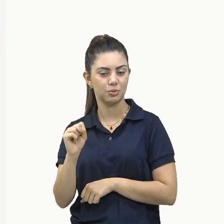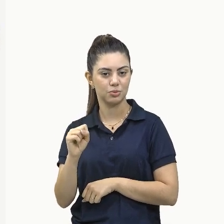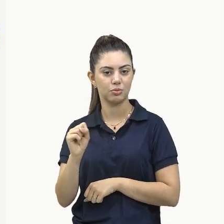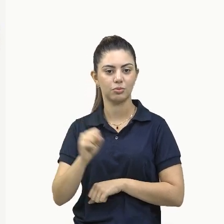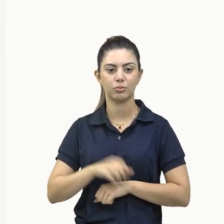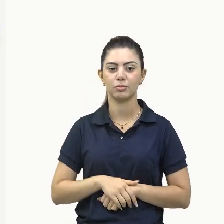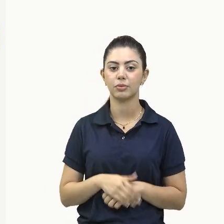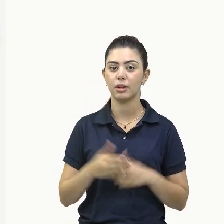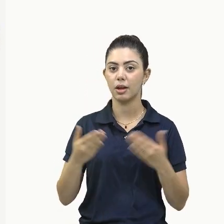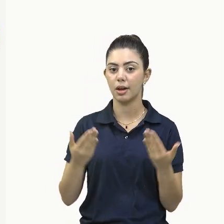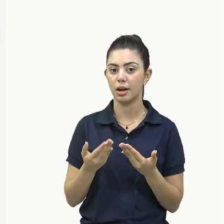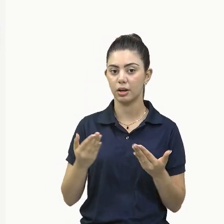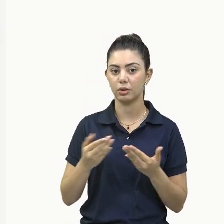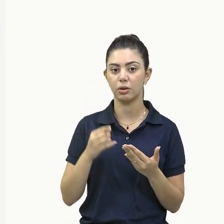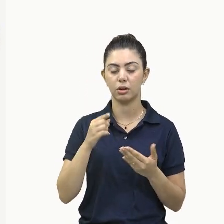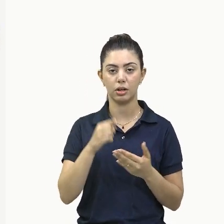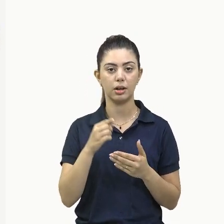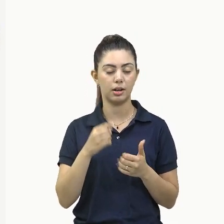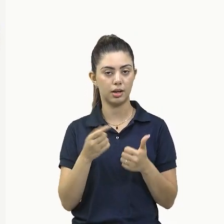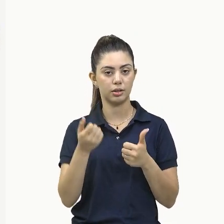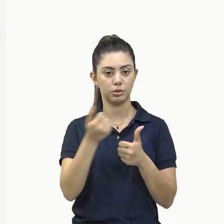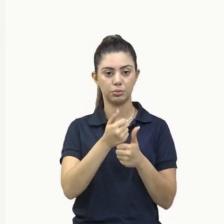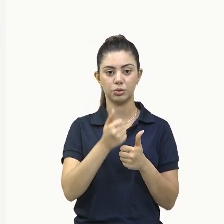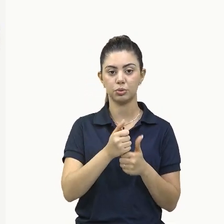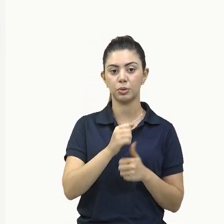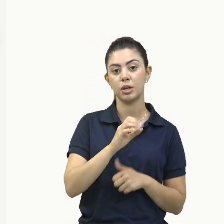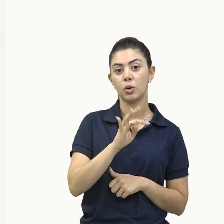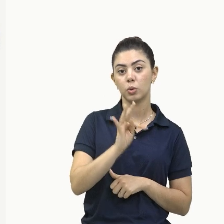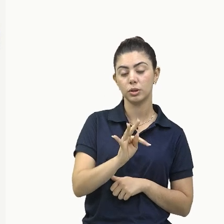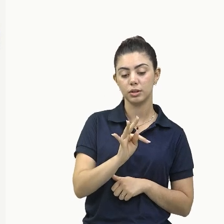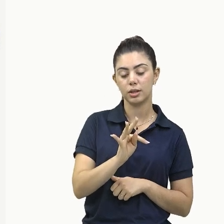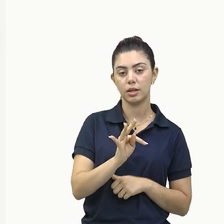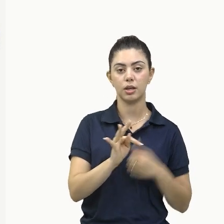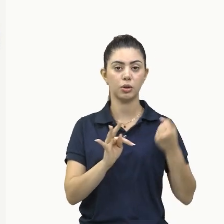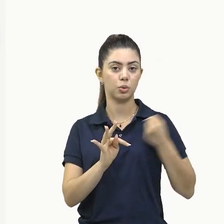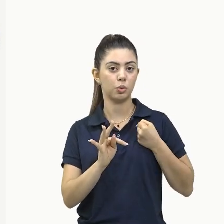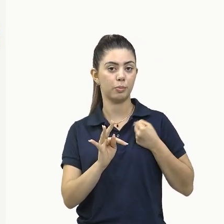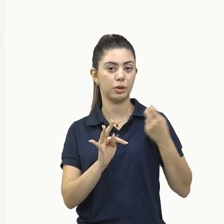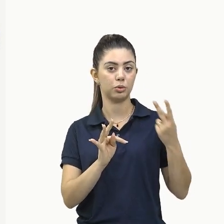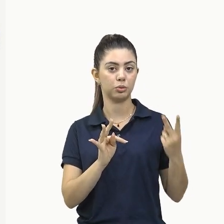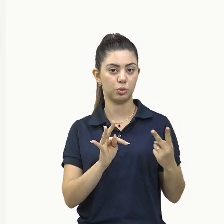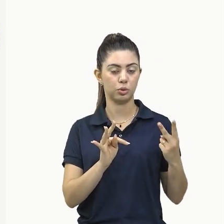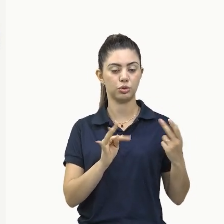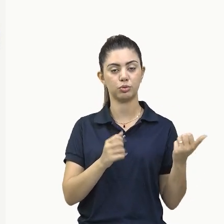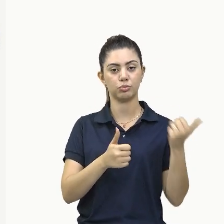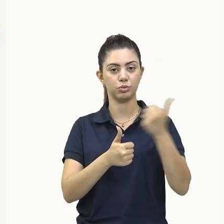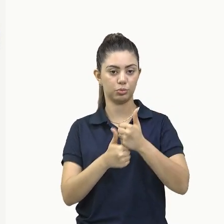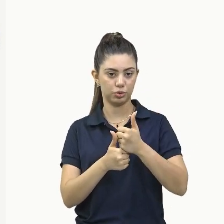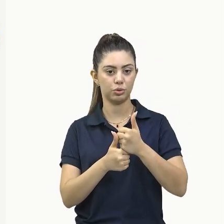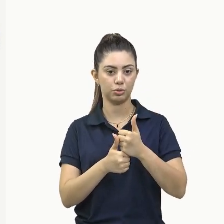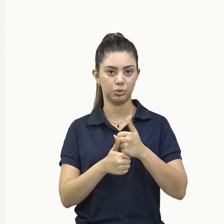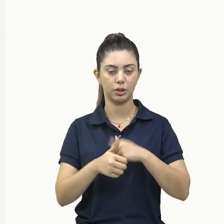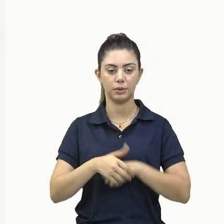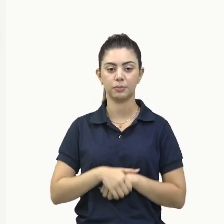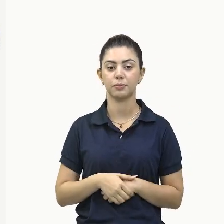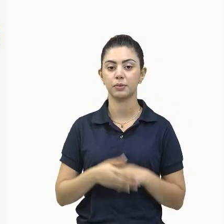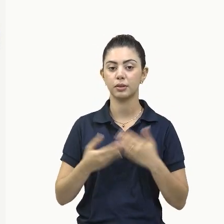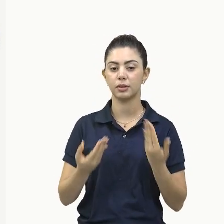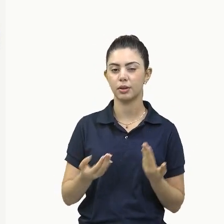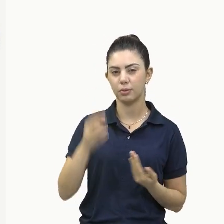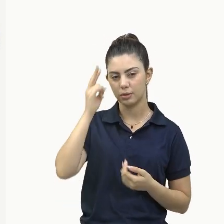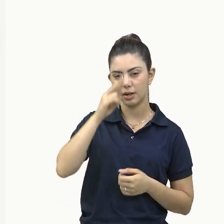vamos substituir o nosso t por 2. Aonde? No nosso polinômio, né? Estão lembrados? Menos 4t